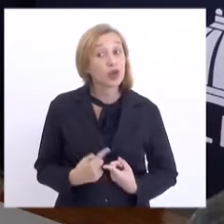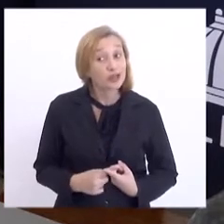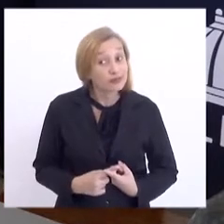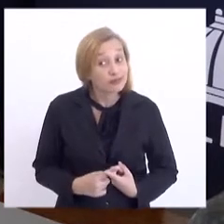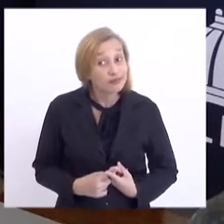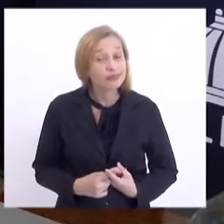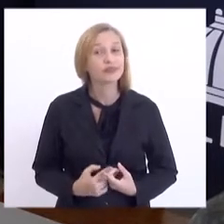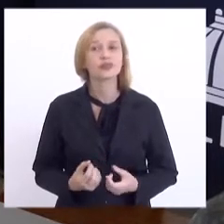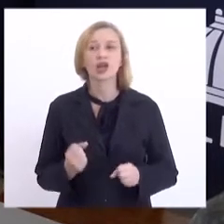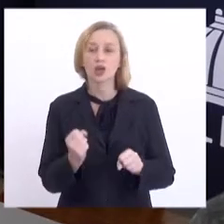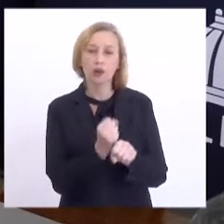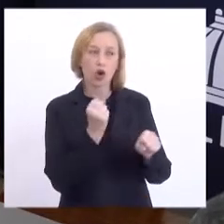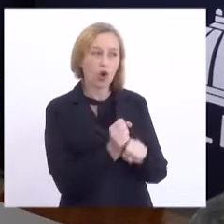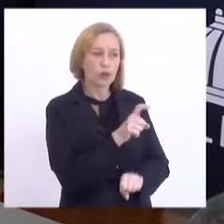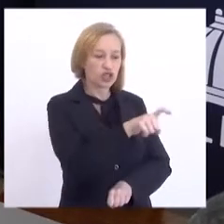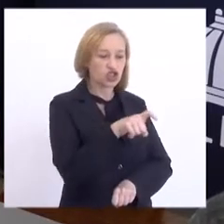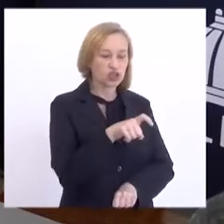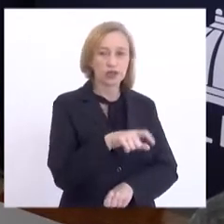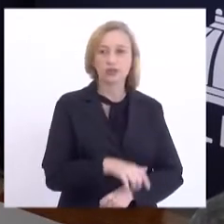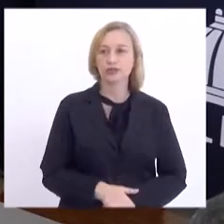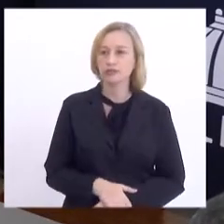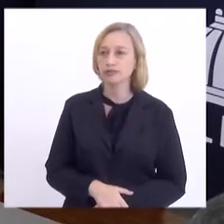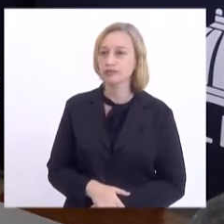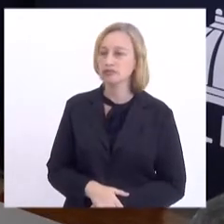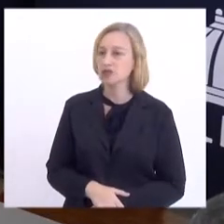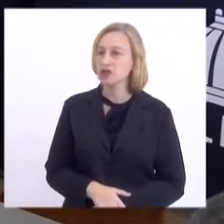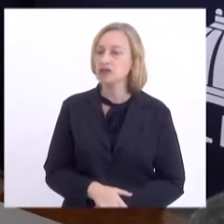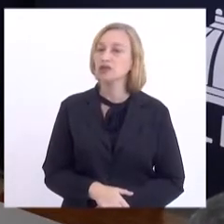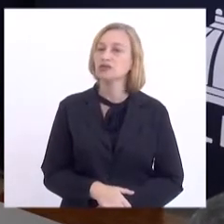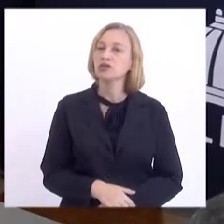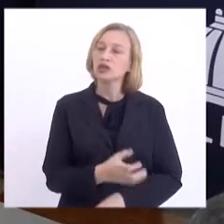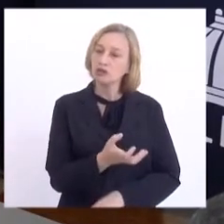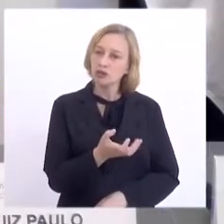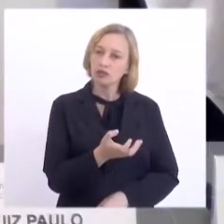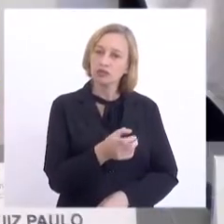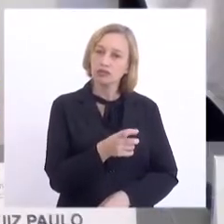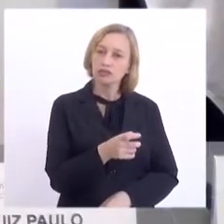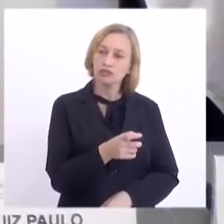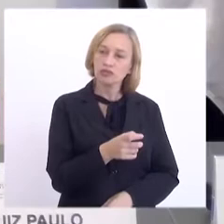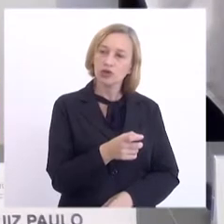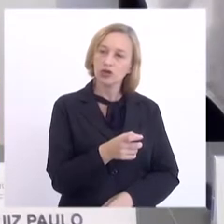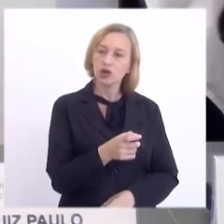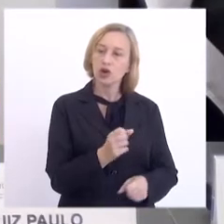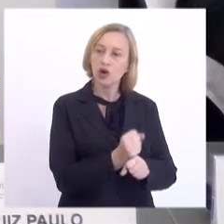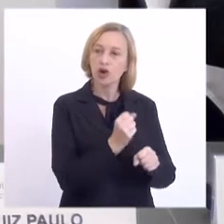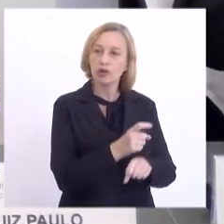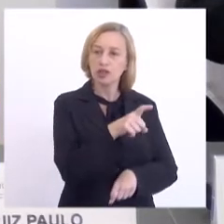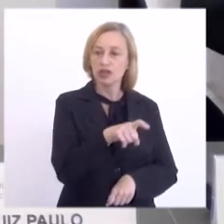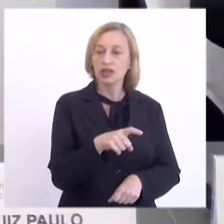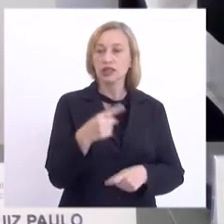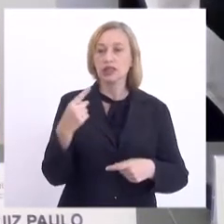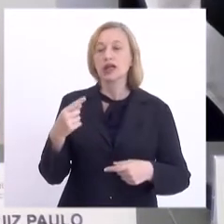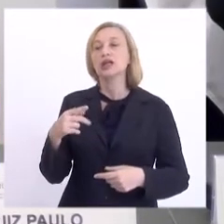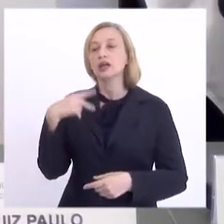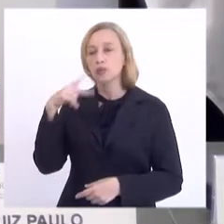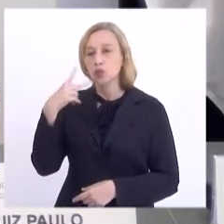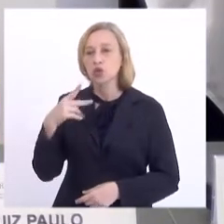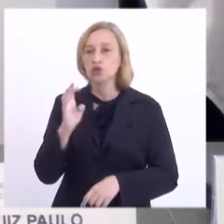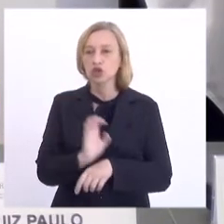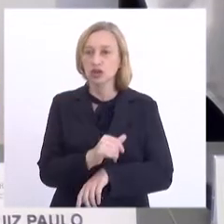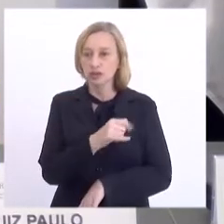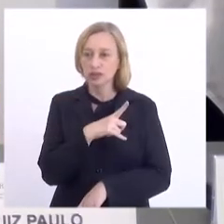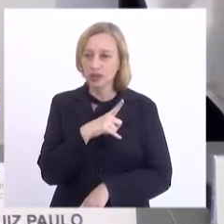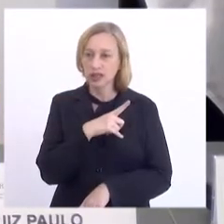e pega uma obra x quero não Milani uma obra x na política que o Estado tem